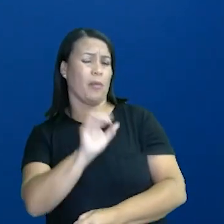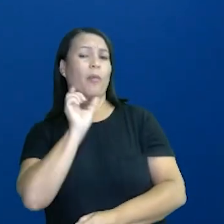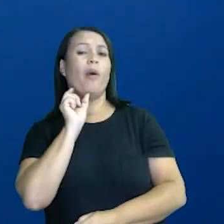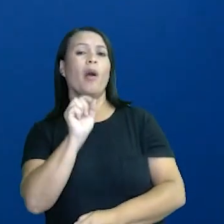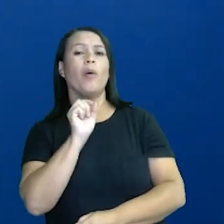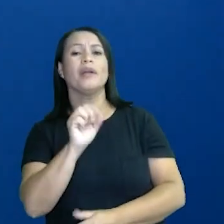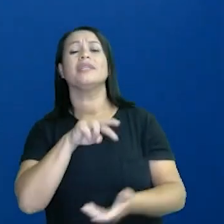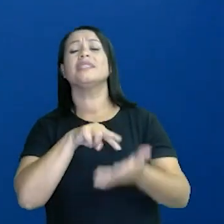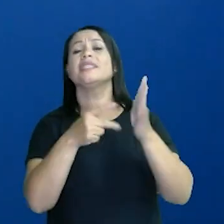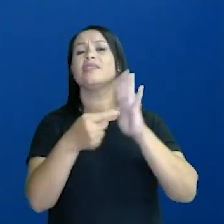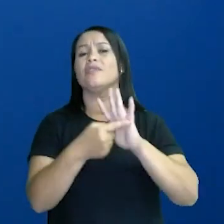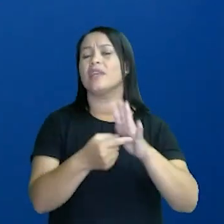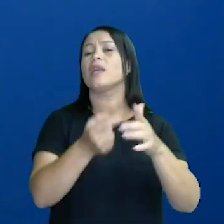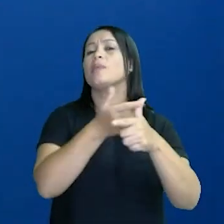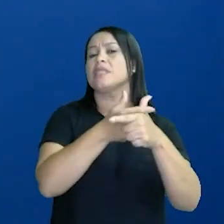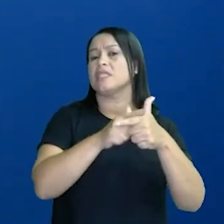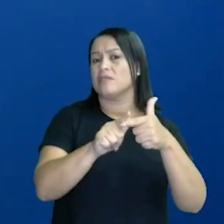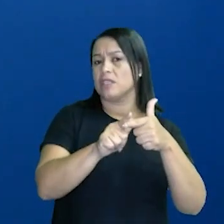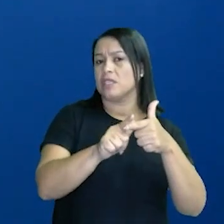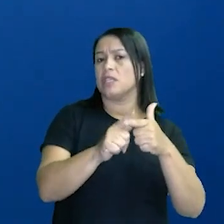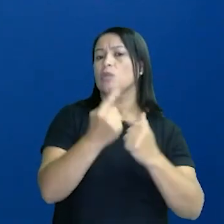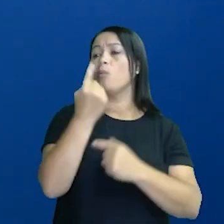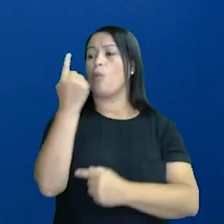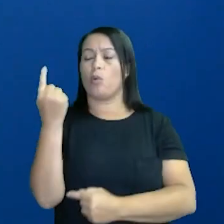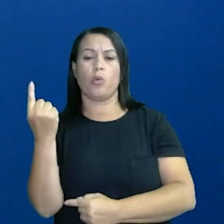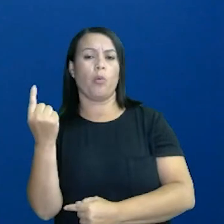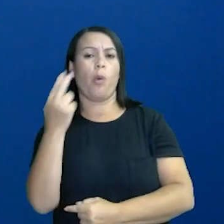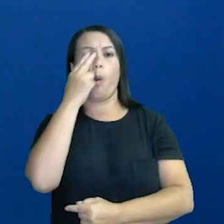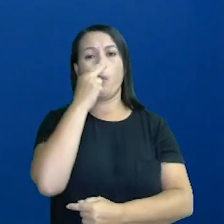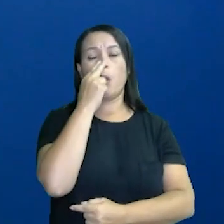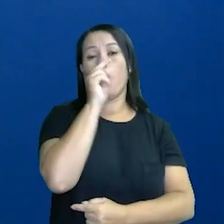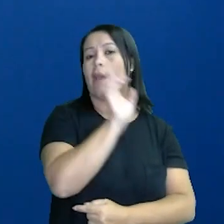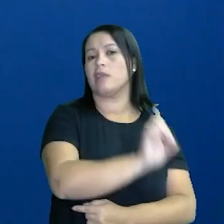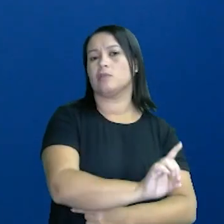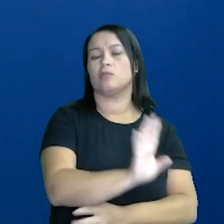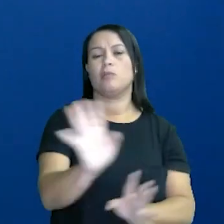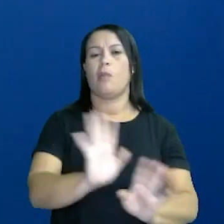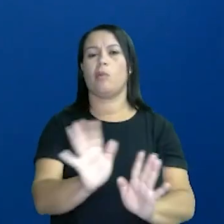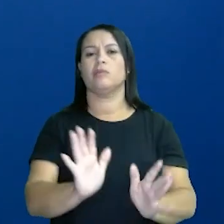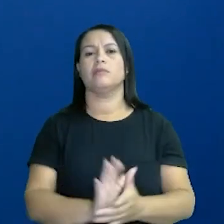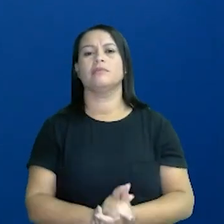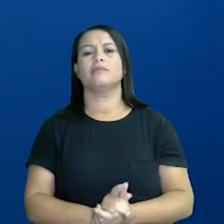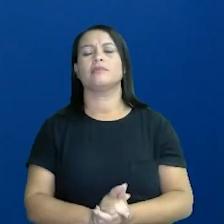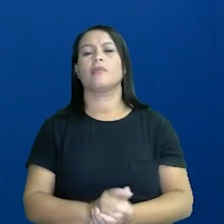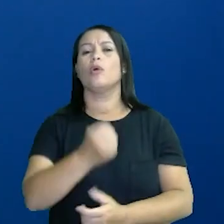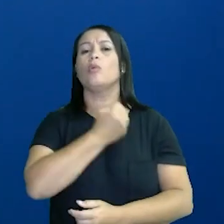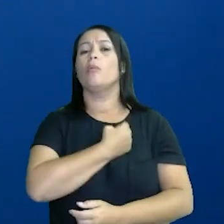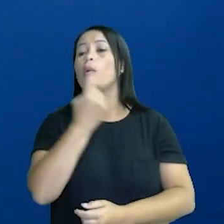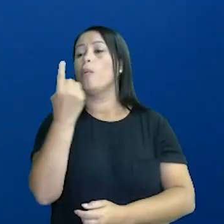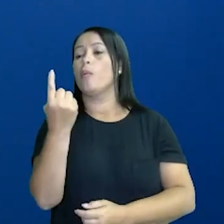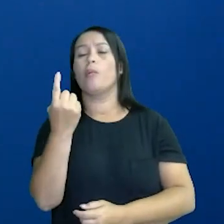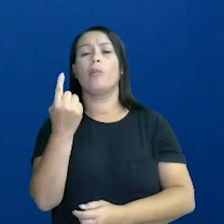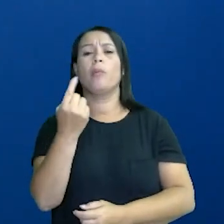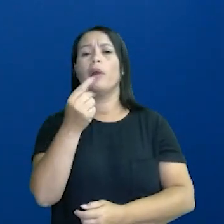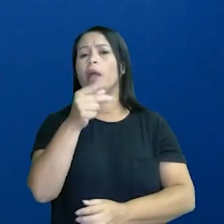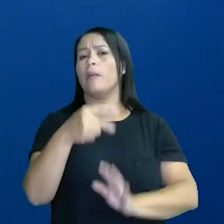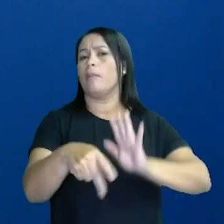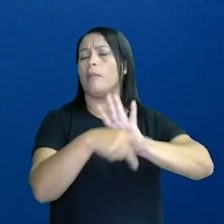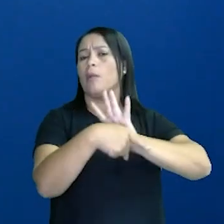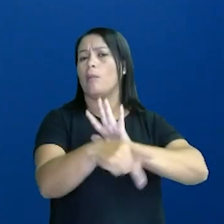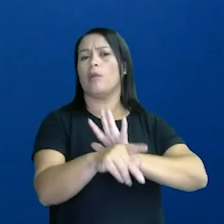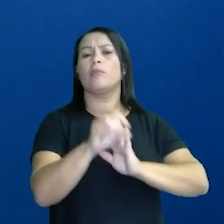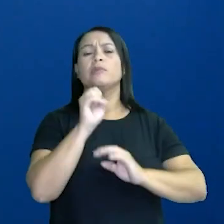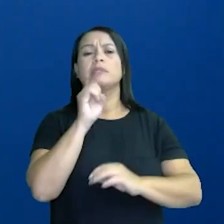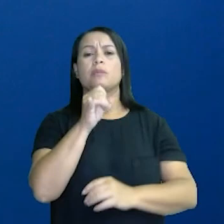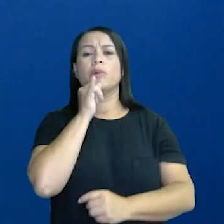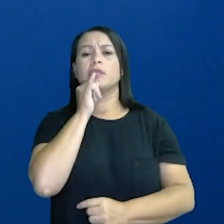é aquele número que é divisível apenas por 1 e por ele mesmo. Pronto. Número 1 e por ele mesmo. Ou seja,